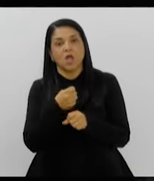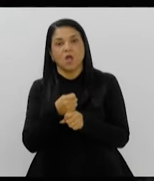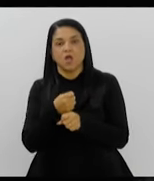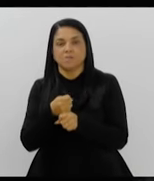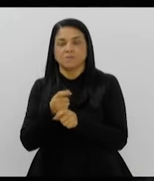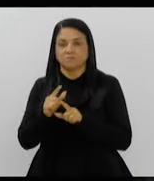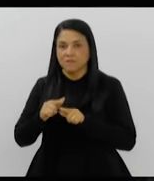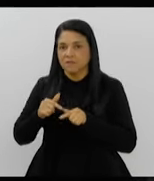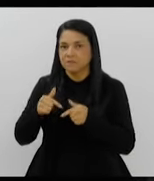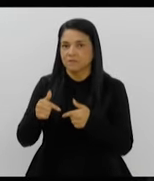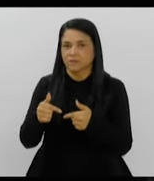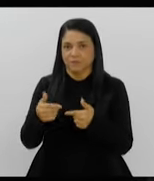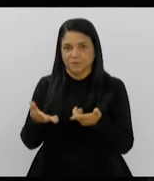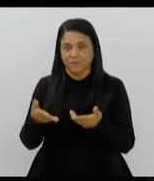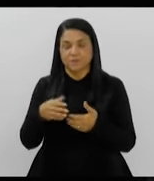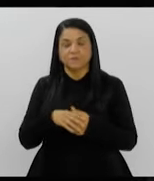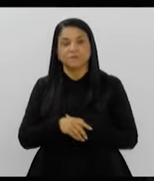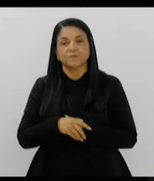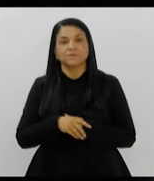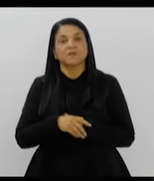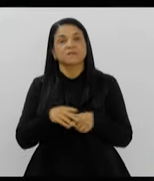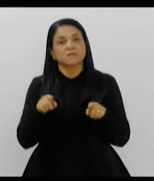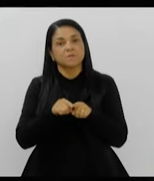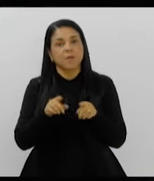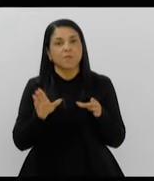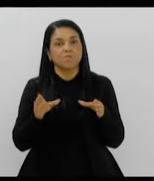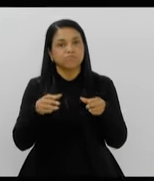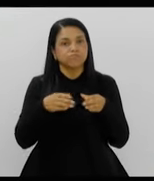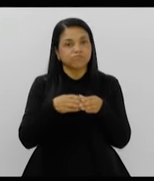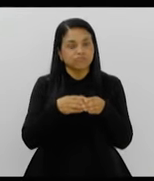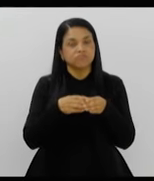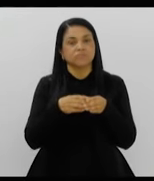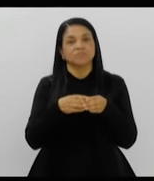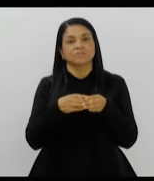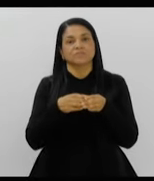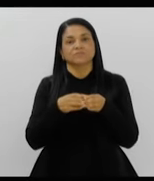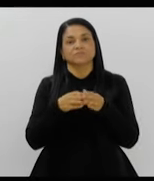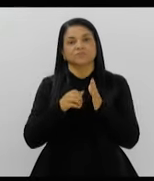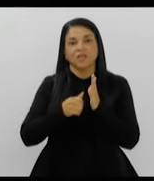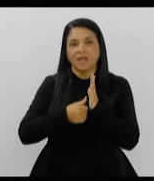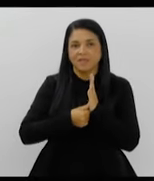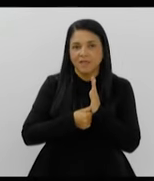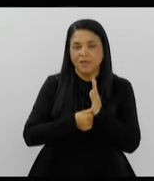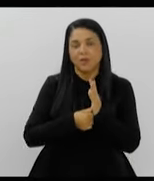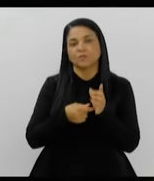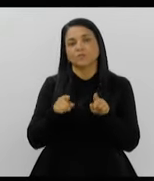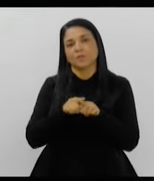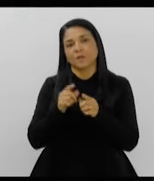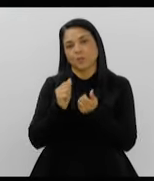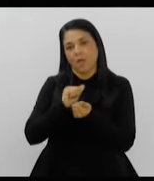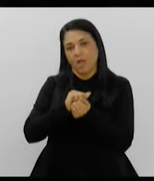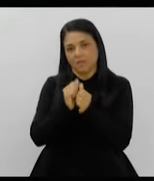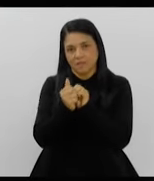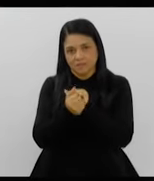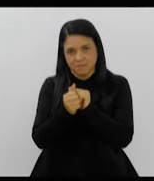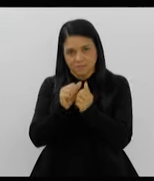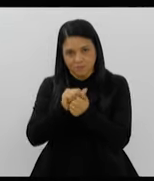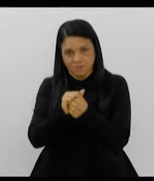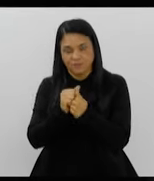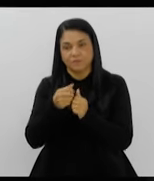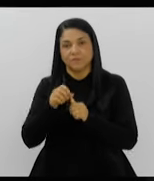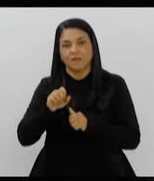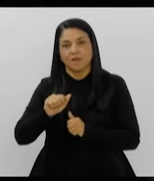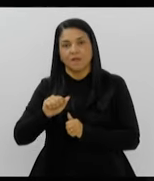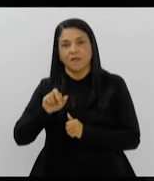realizar. Assim como o mutirão da carteira do artesão, não é, a reforma,